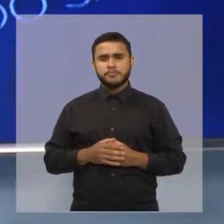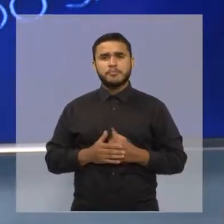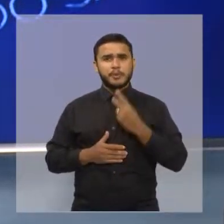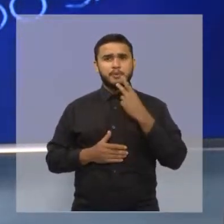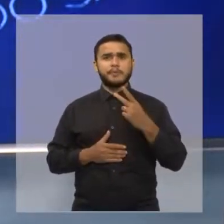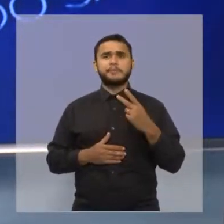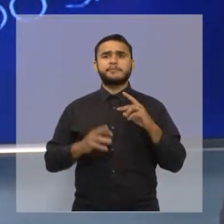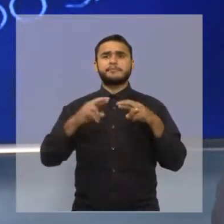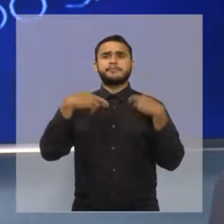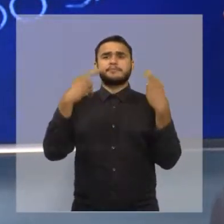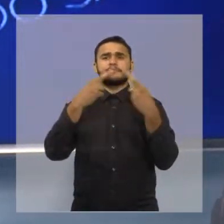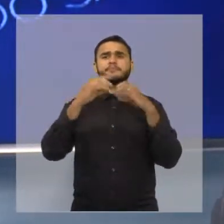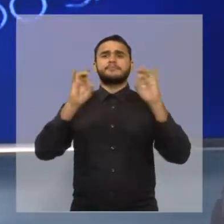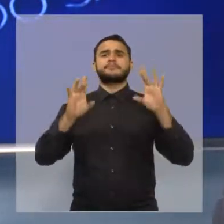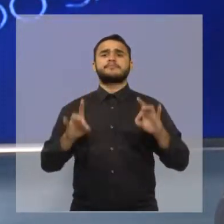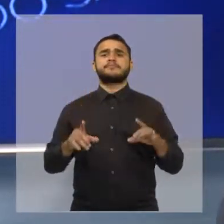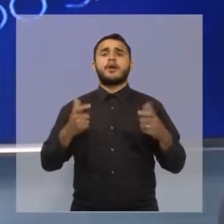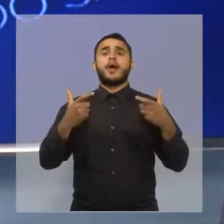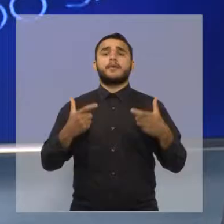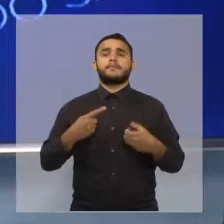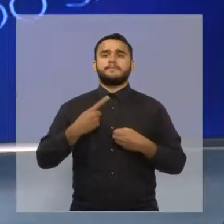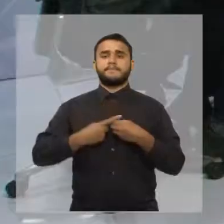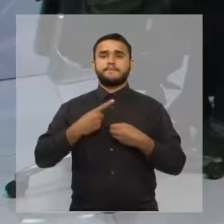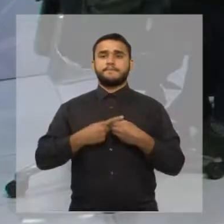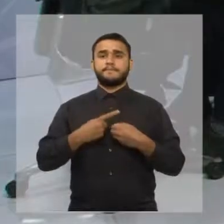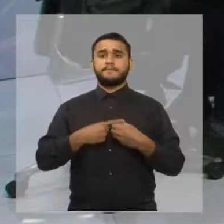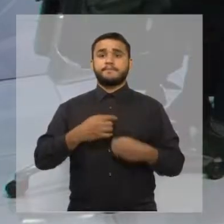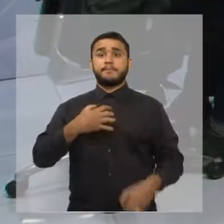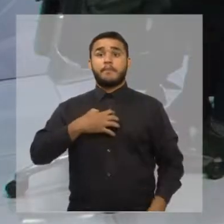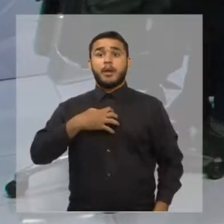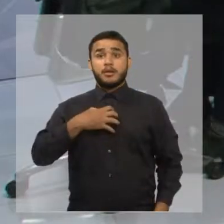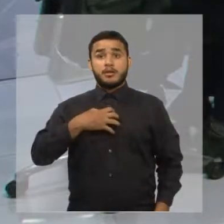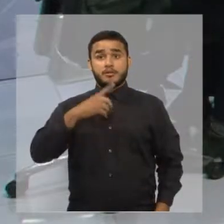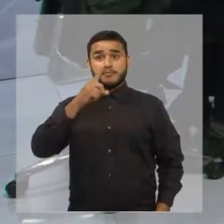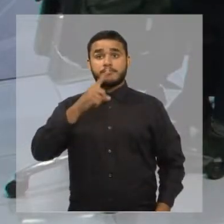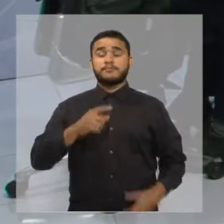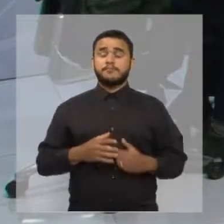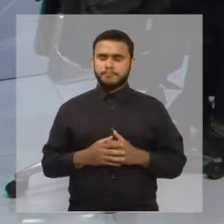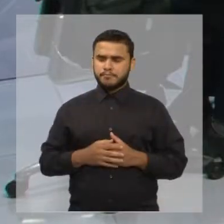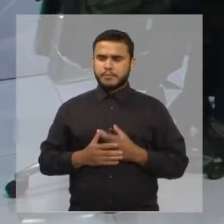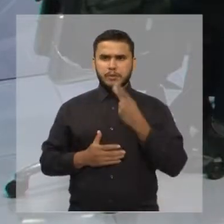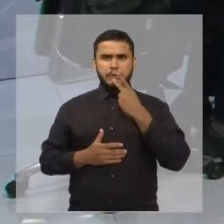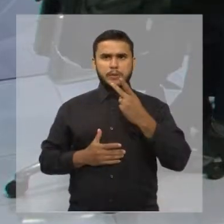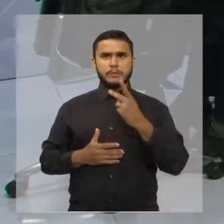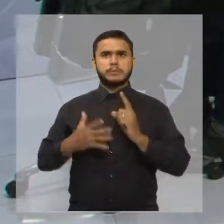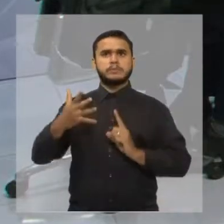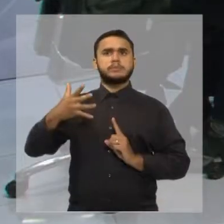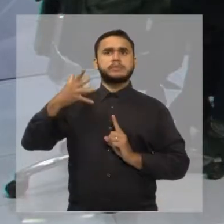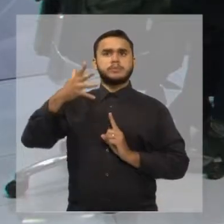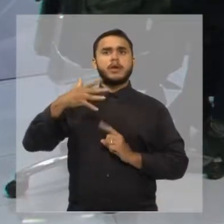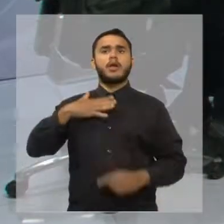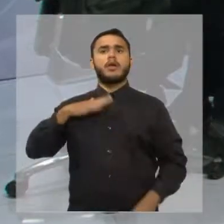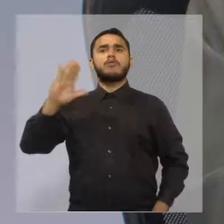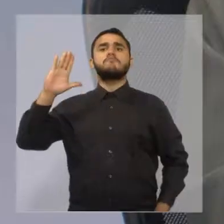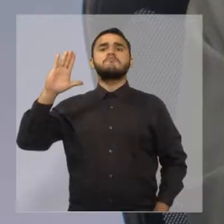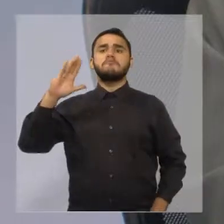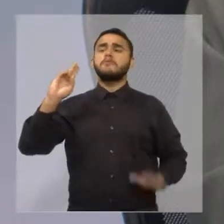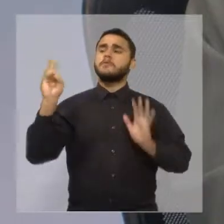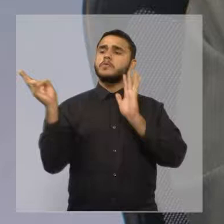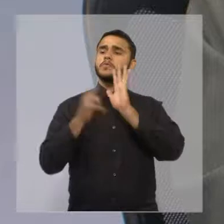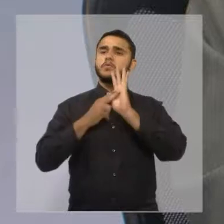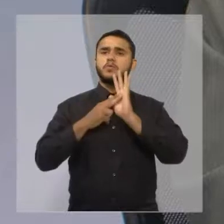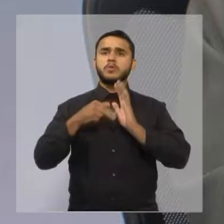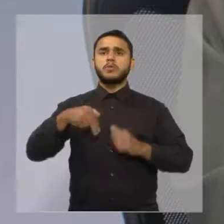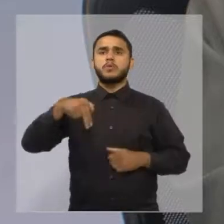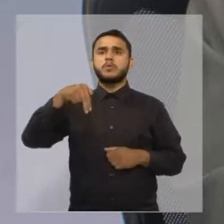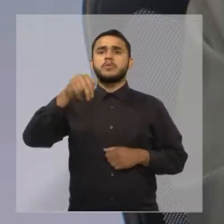participando de uma solenidade no interior da Bahia, fez um discurso se colocando como nordestino e não contra